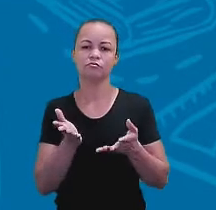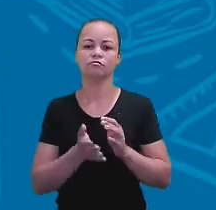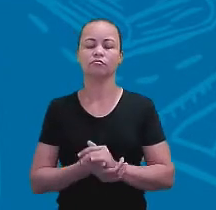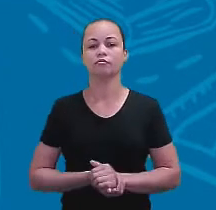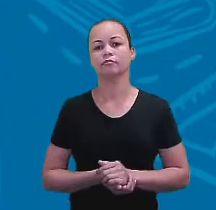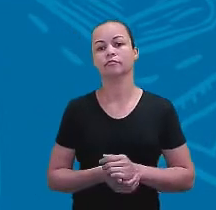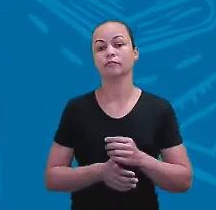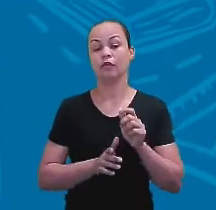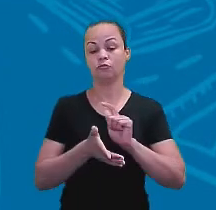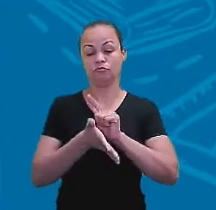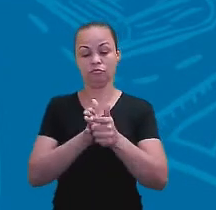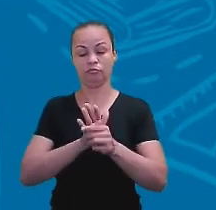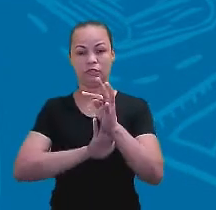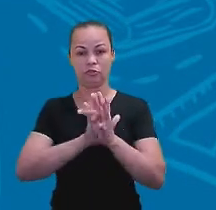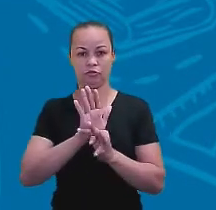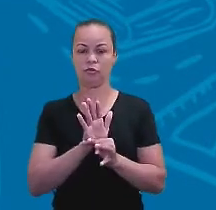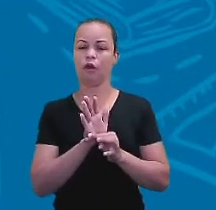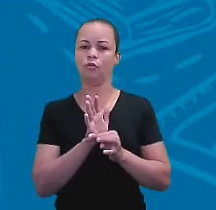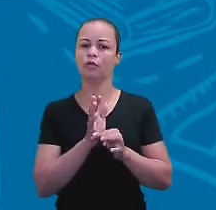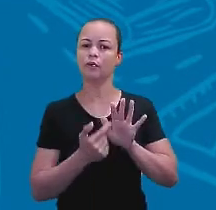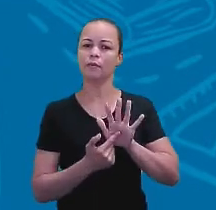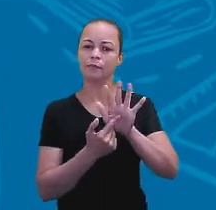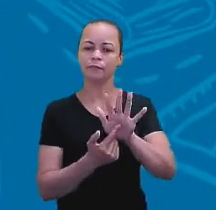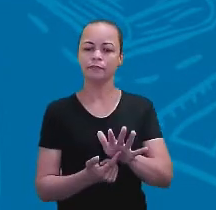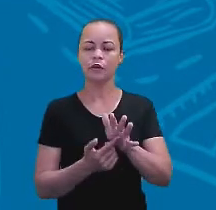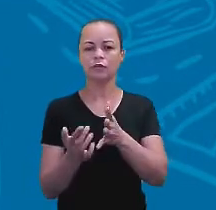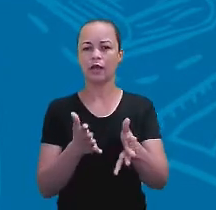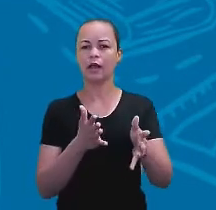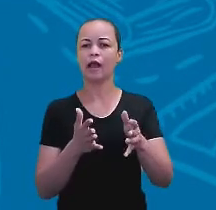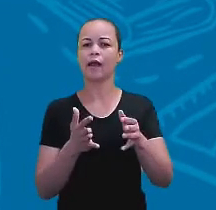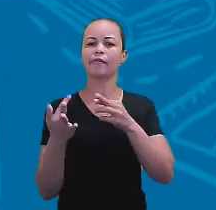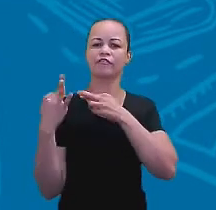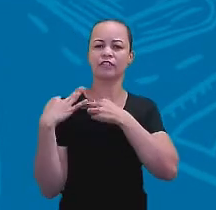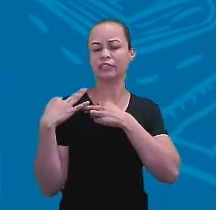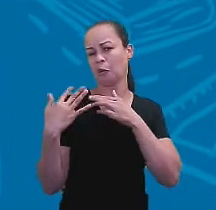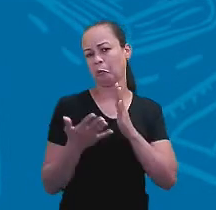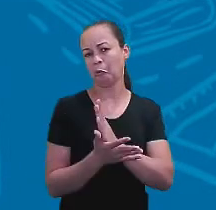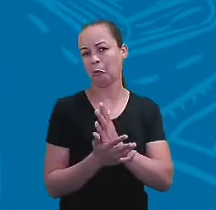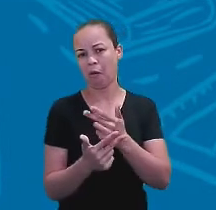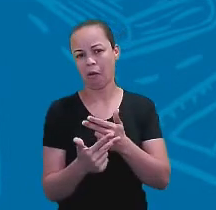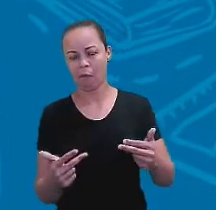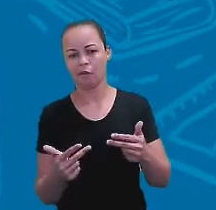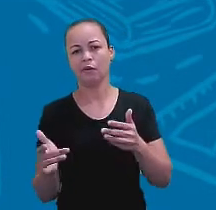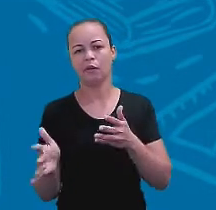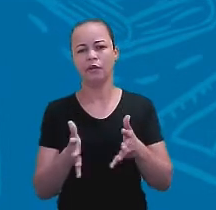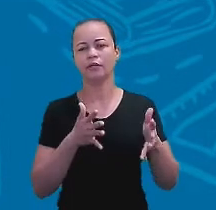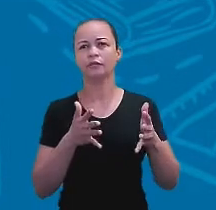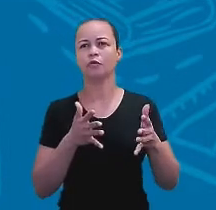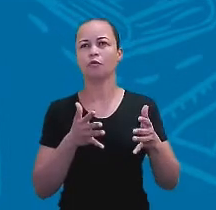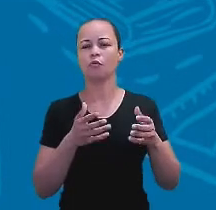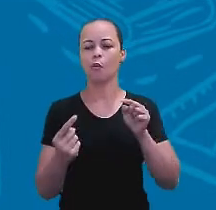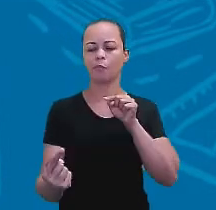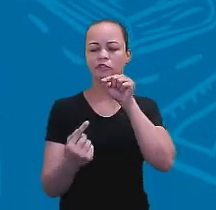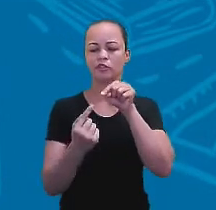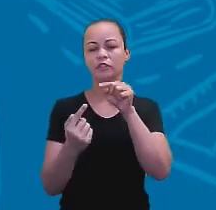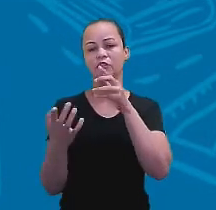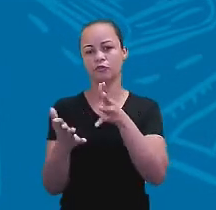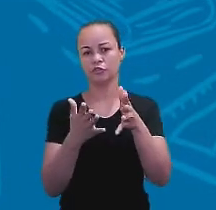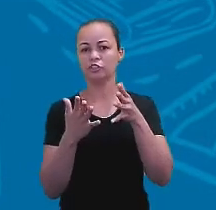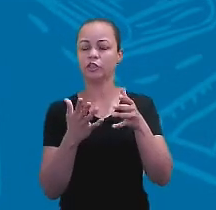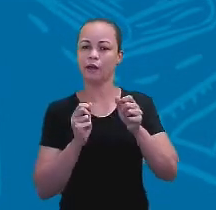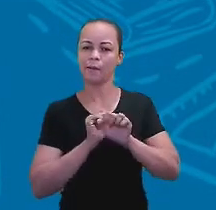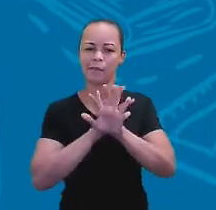que apresenta de forma expositiva a definição de algo, com o objetivo de ampliar o